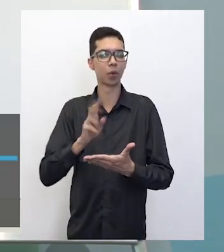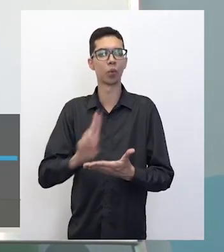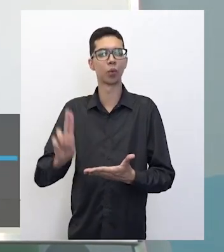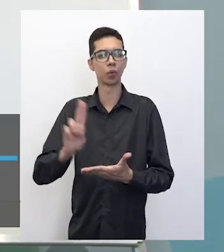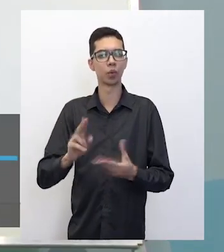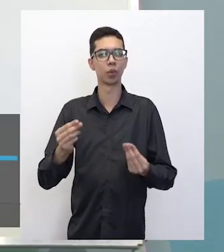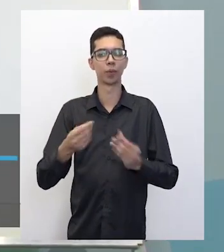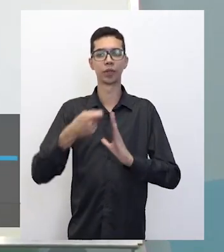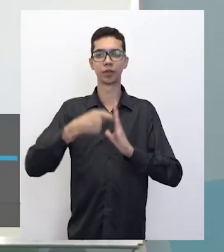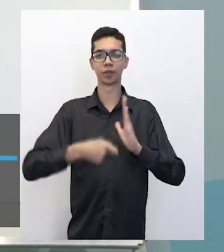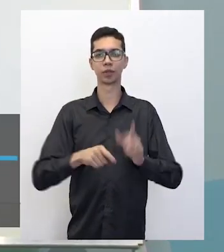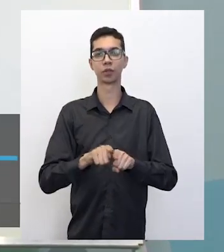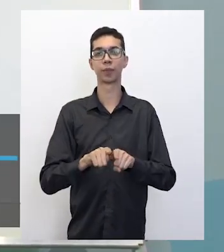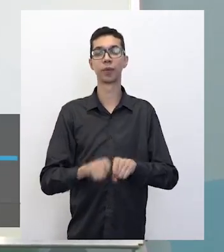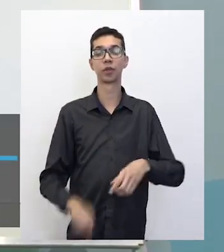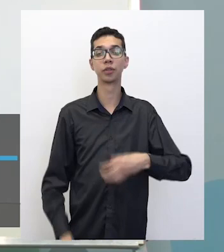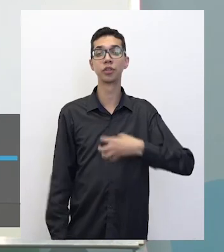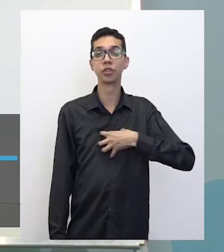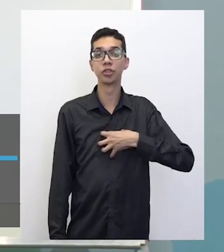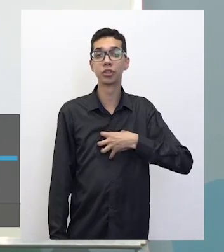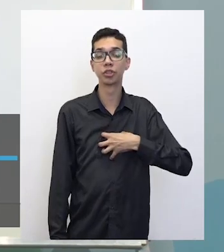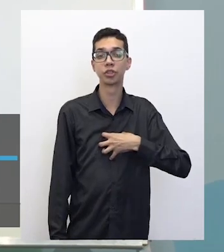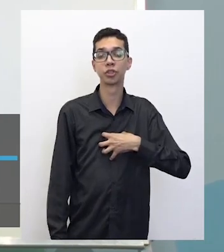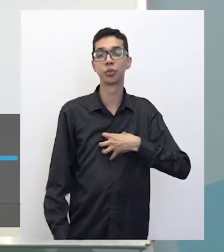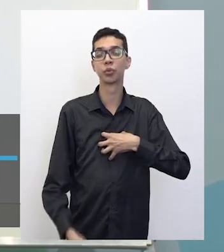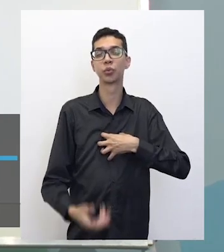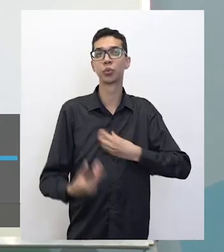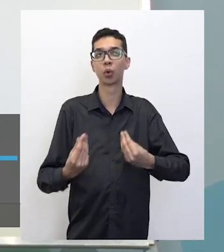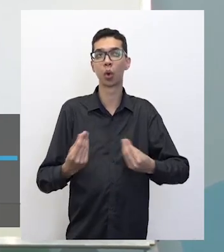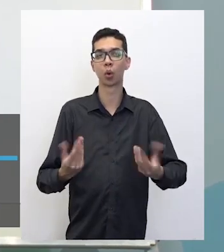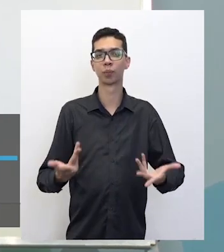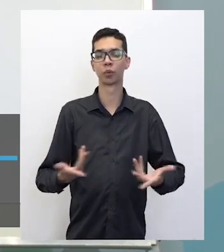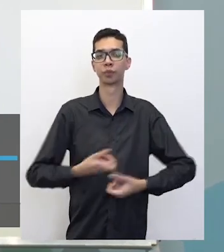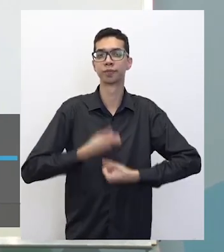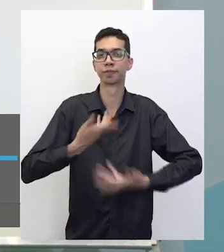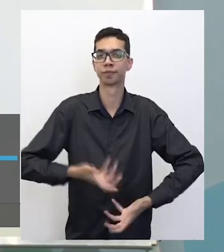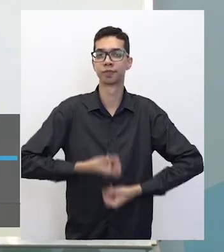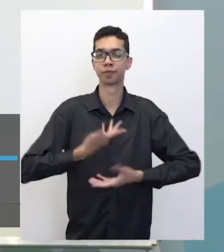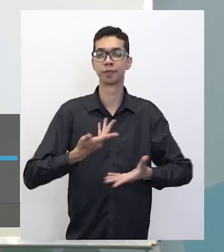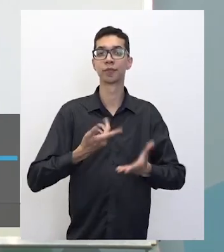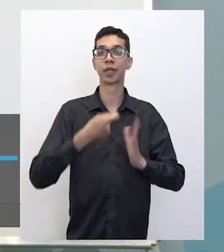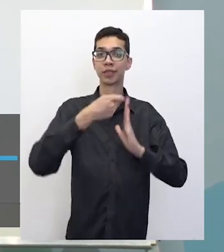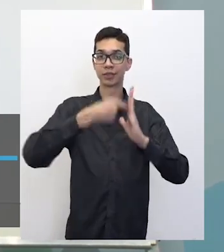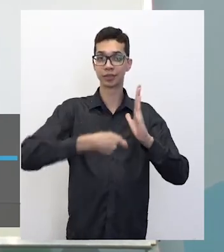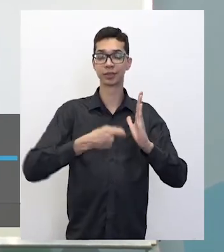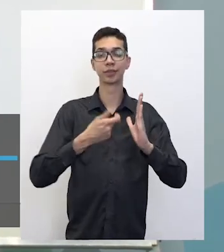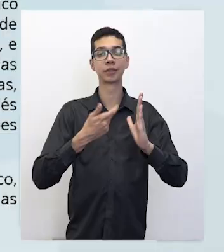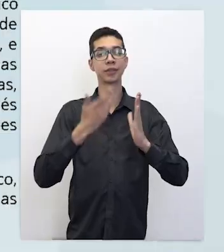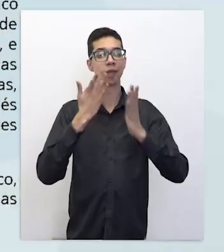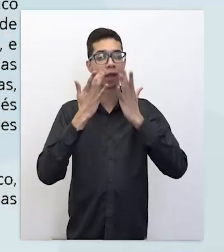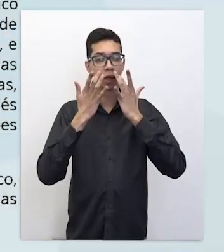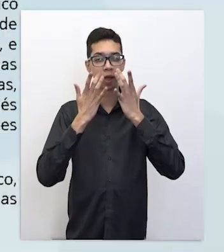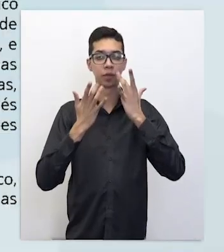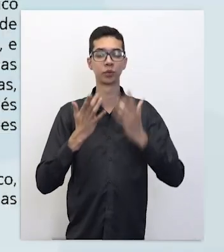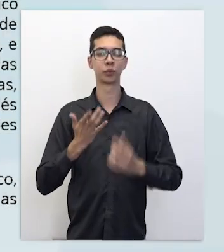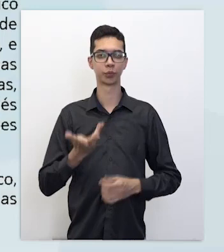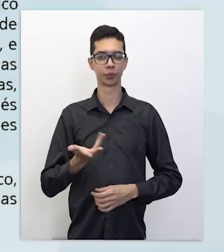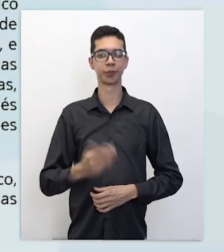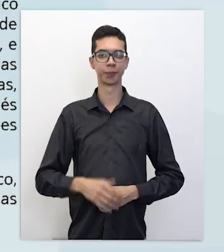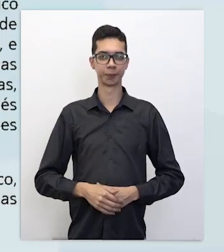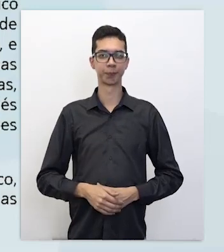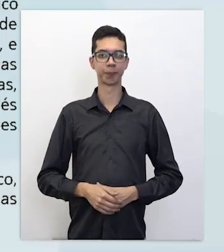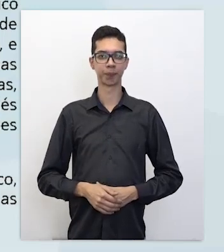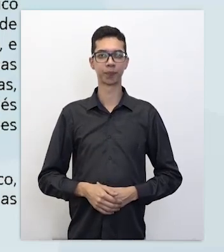né, a estrutura teatral, ainda baseada lá no teatro aristotélico, as unidades de ação aristotélicas e tudo mais,